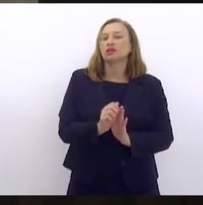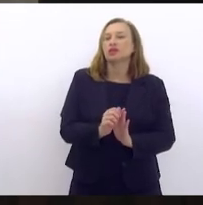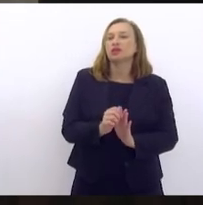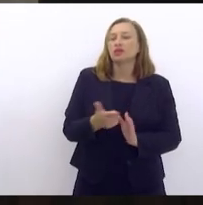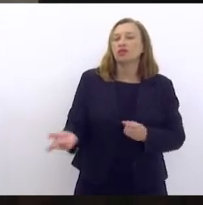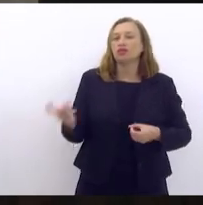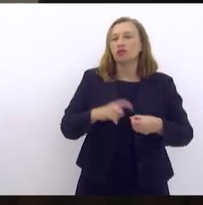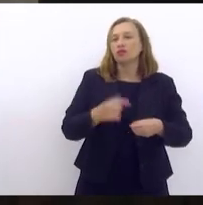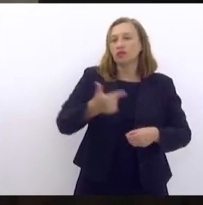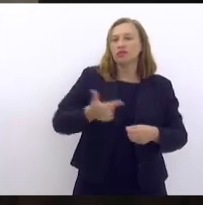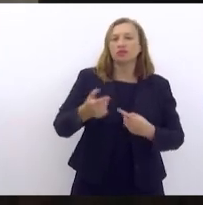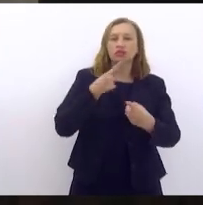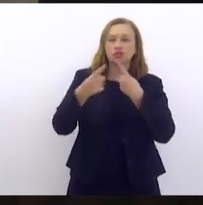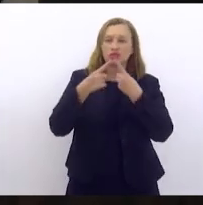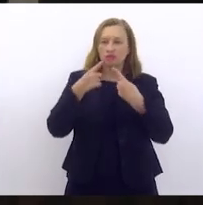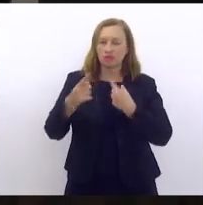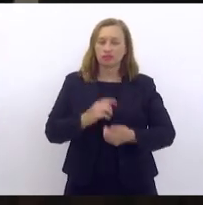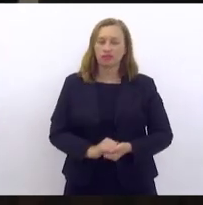a segunda discussão.